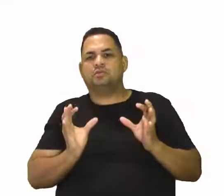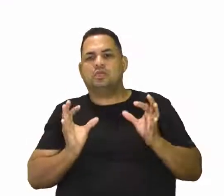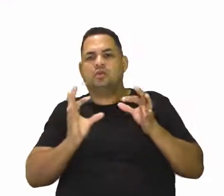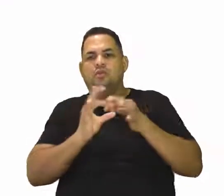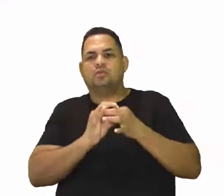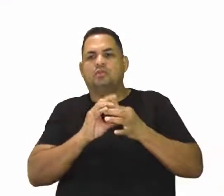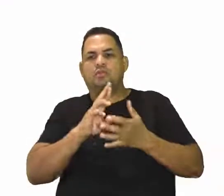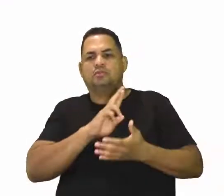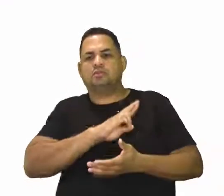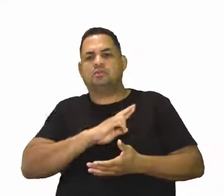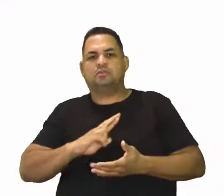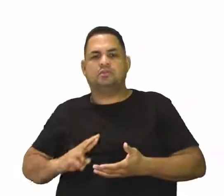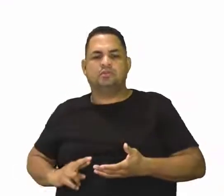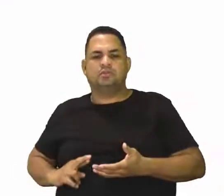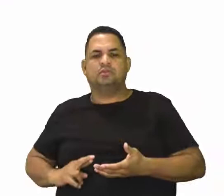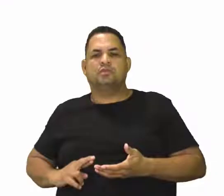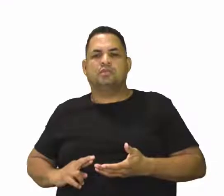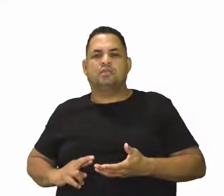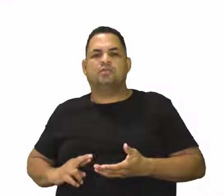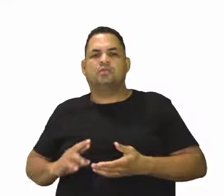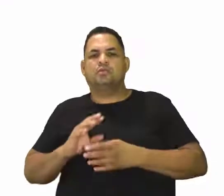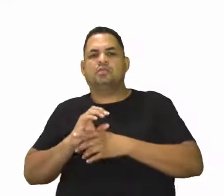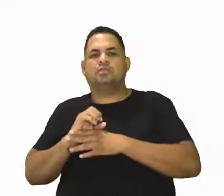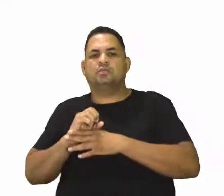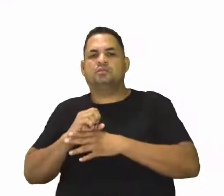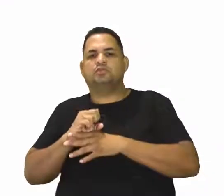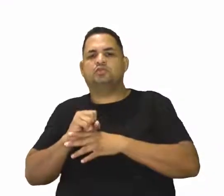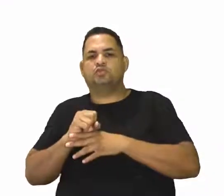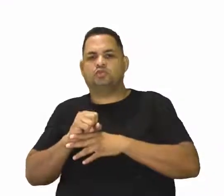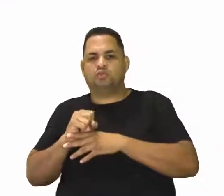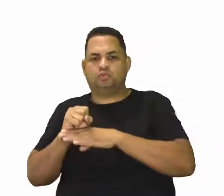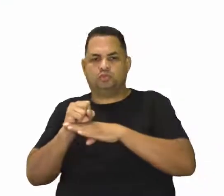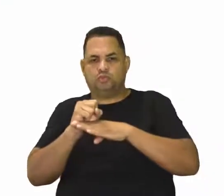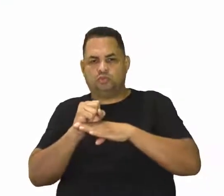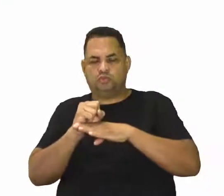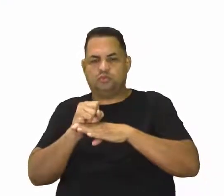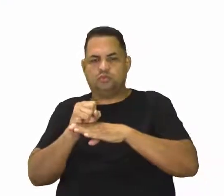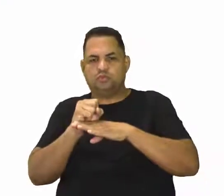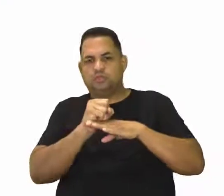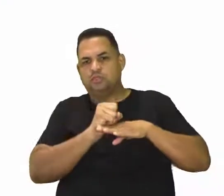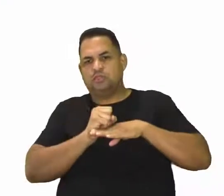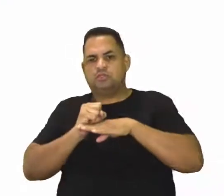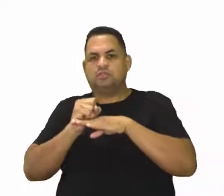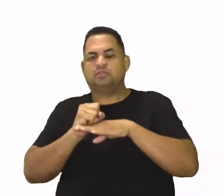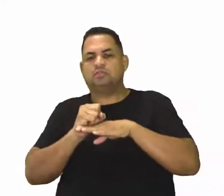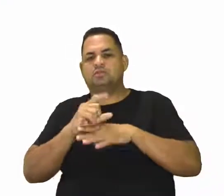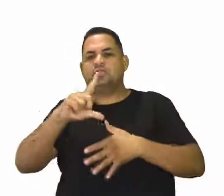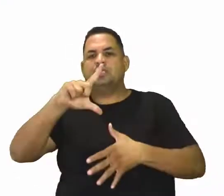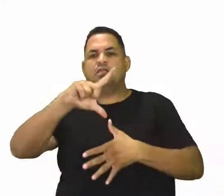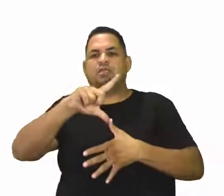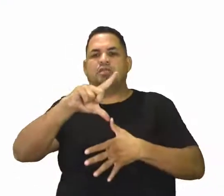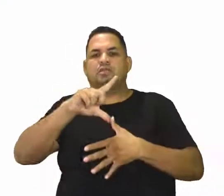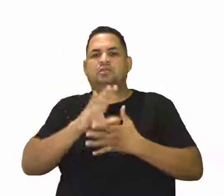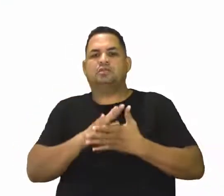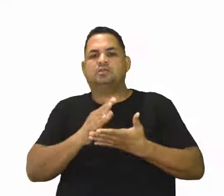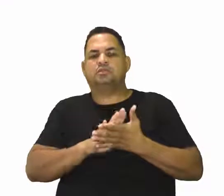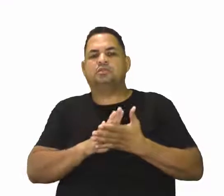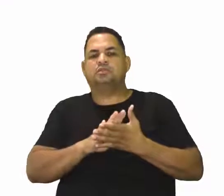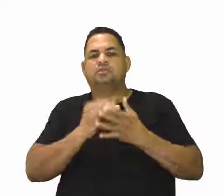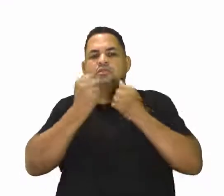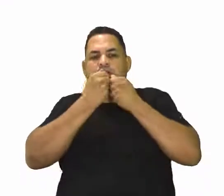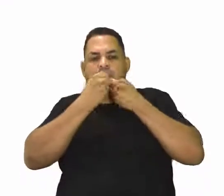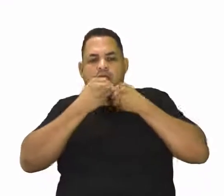união das repúblicas socialistas soviéticas latino-americana e já era um meme que circulava entre a